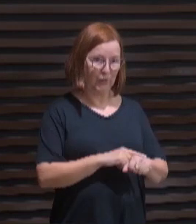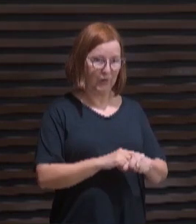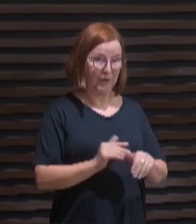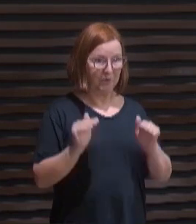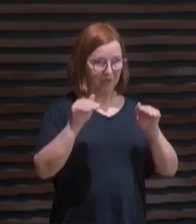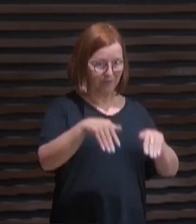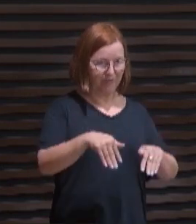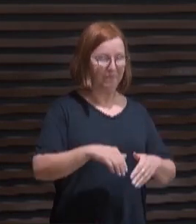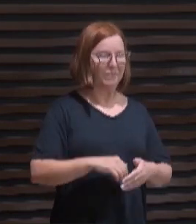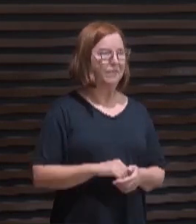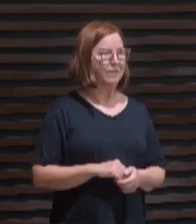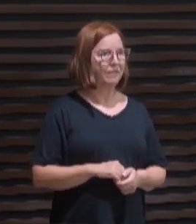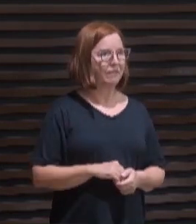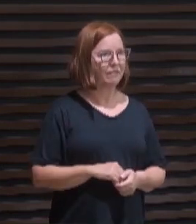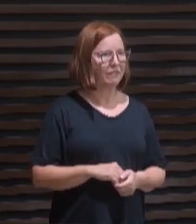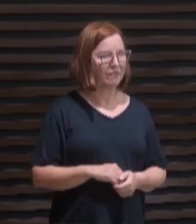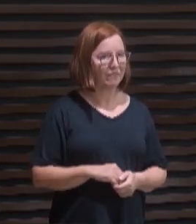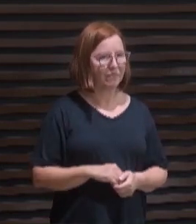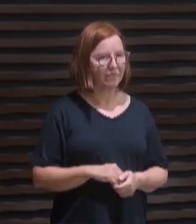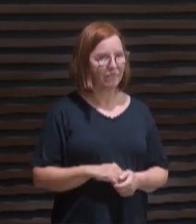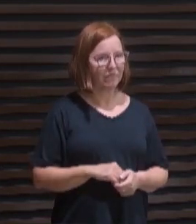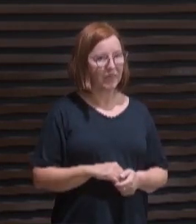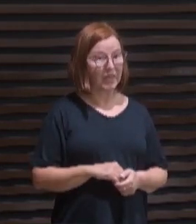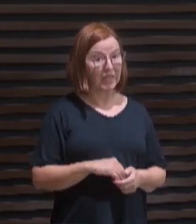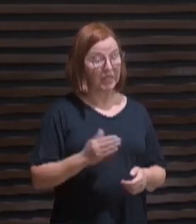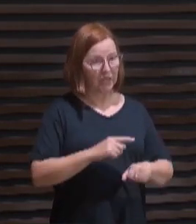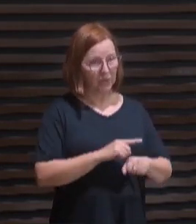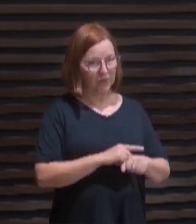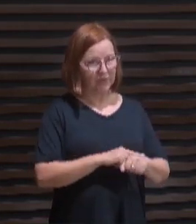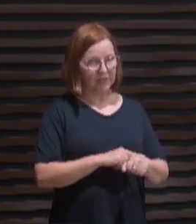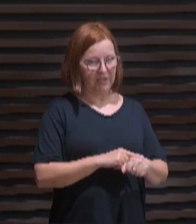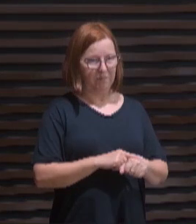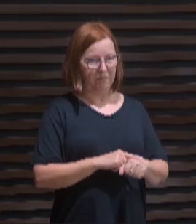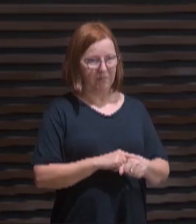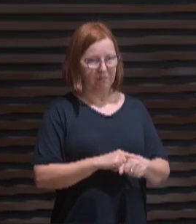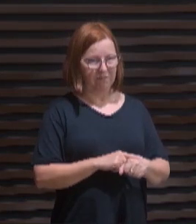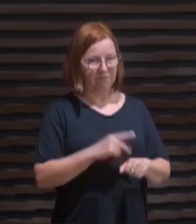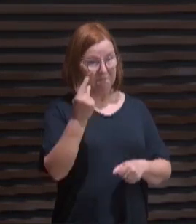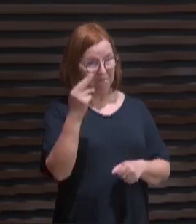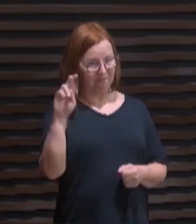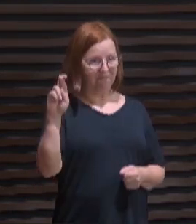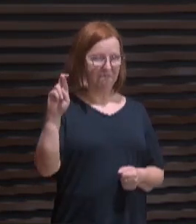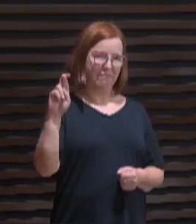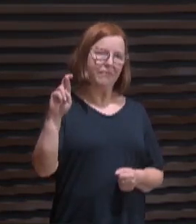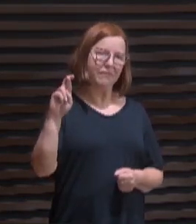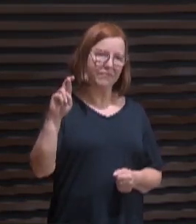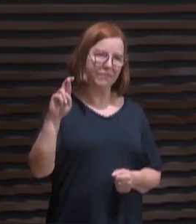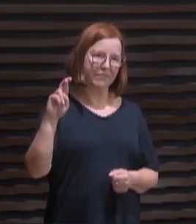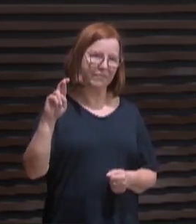Então, no final dos dias, os tempos serão especialmente mais furiosos,